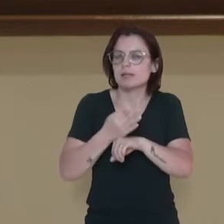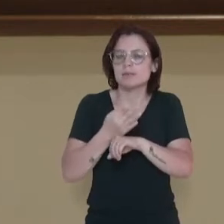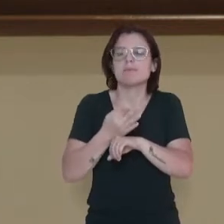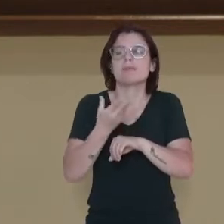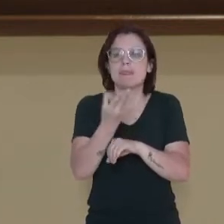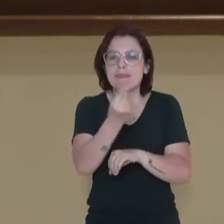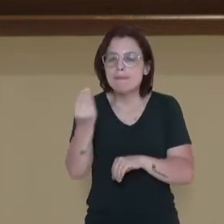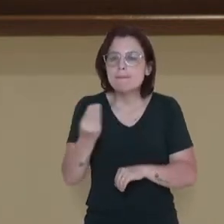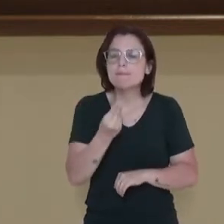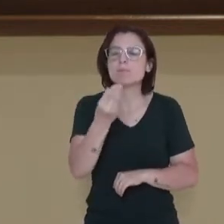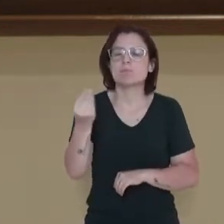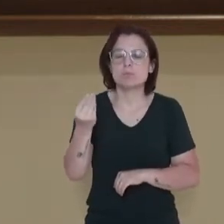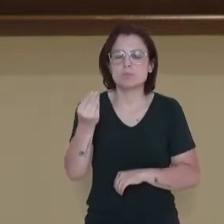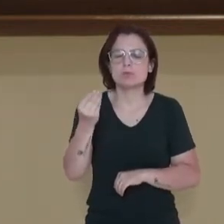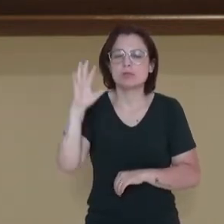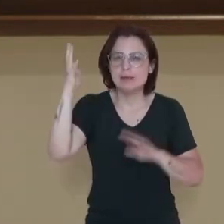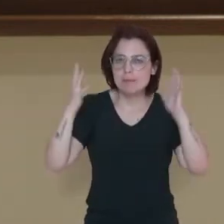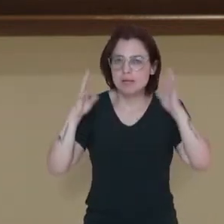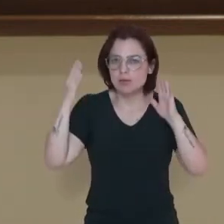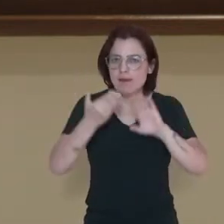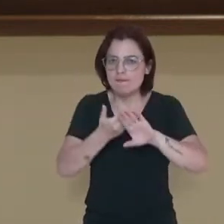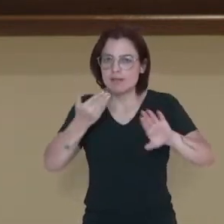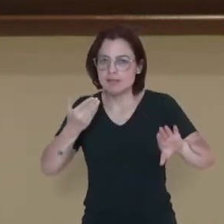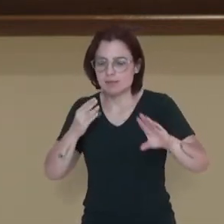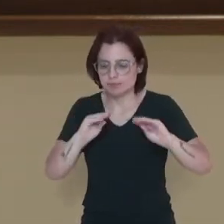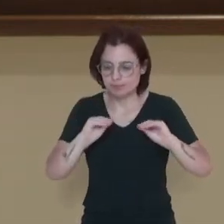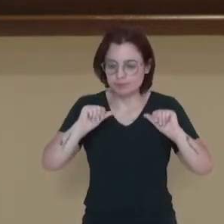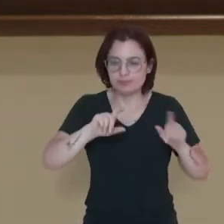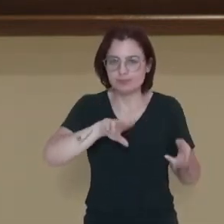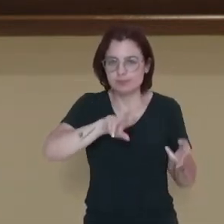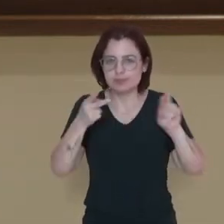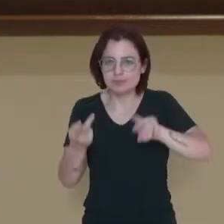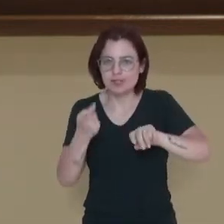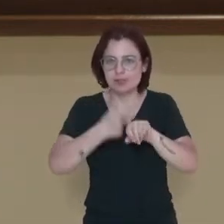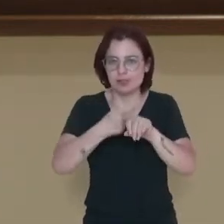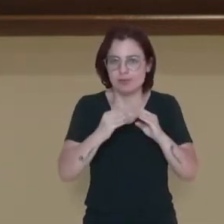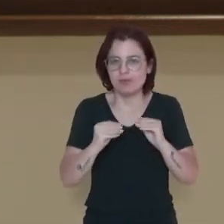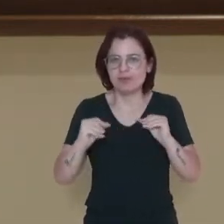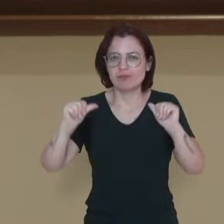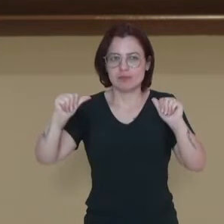ela precisa, né, para se afastar aí e mudar de estado físico.